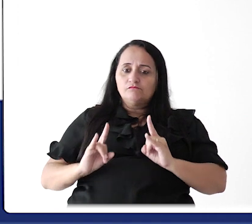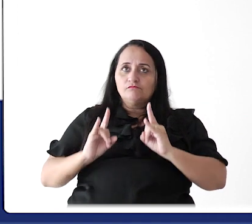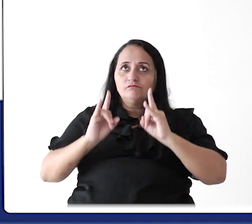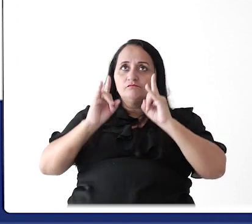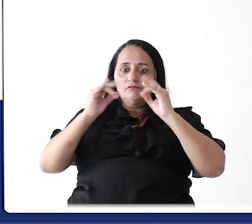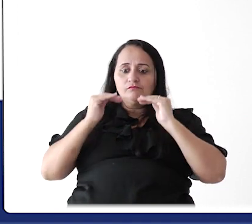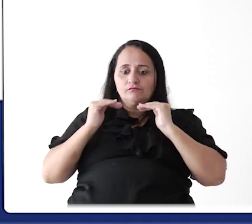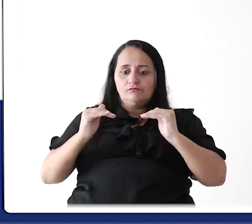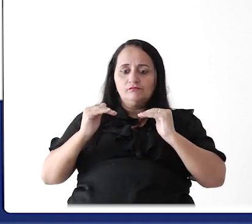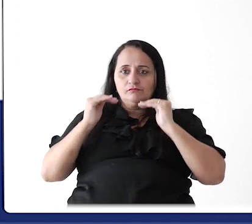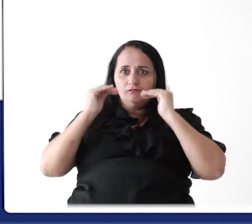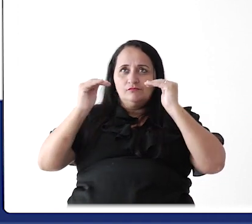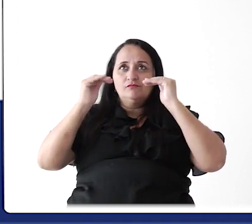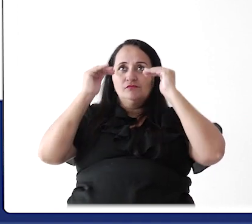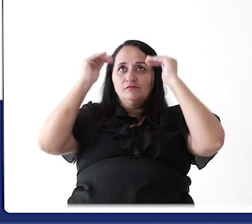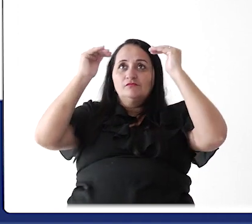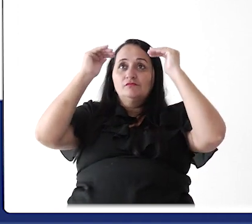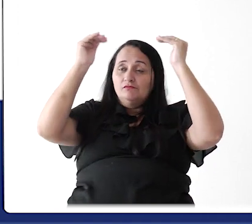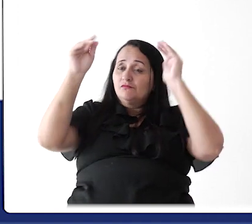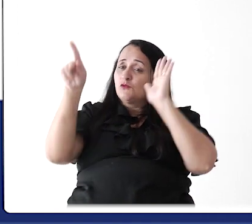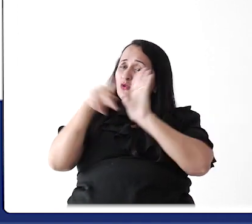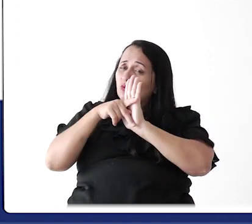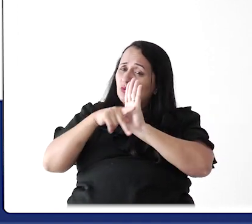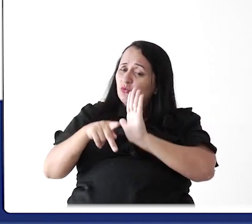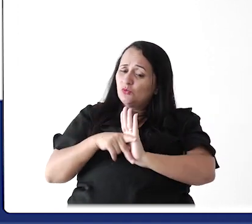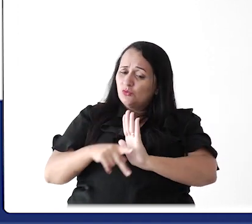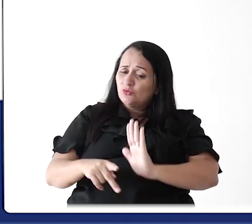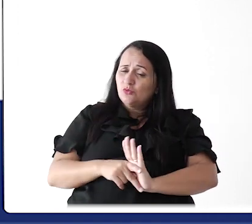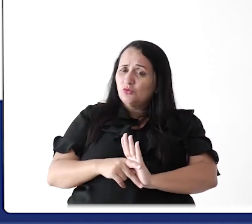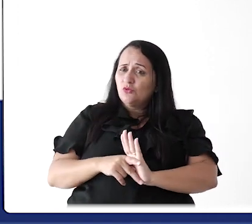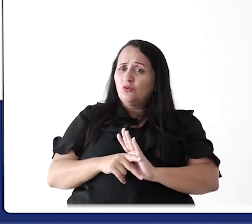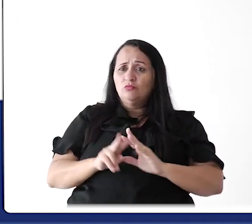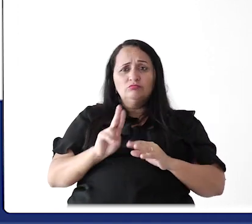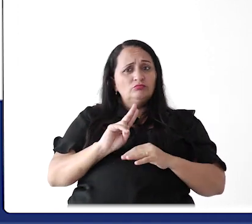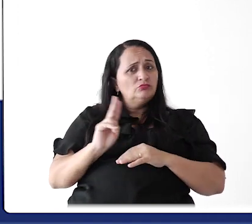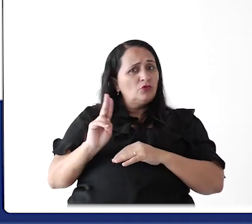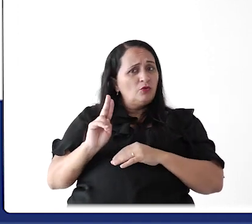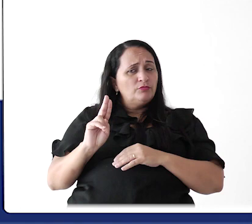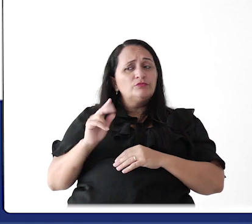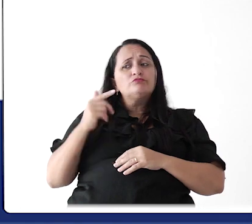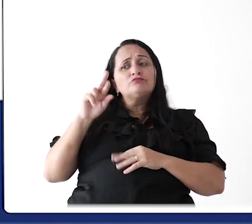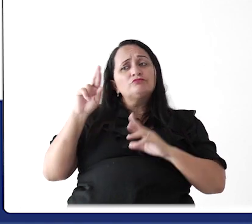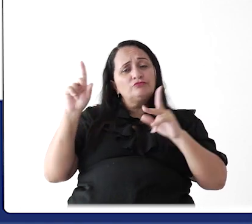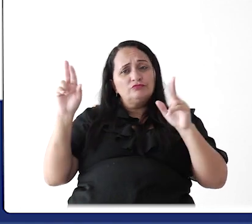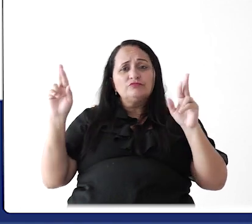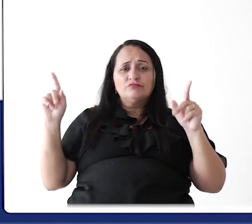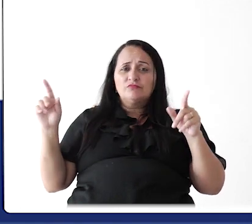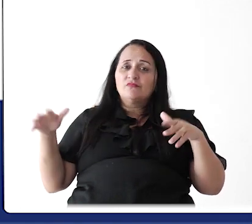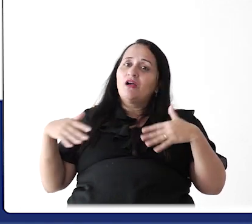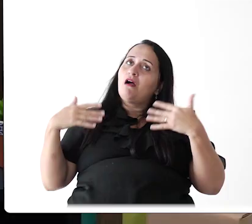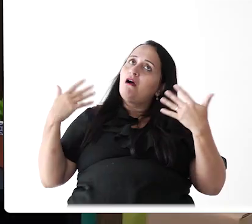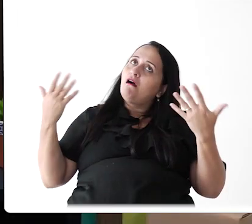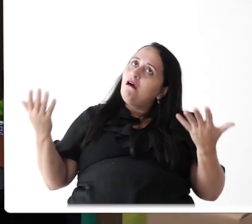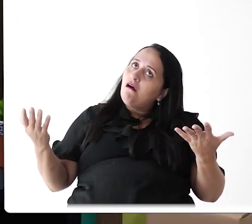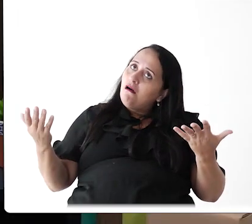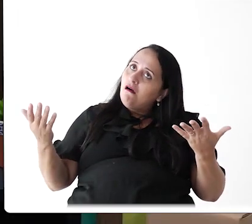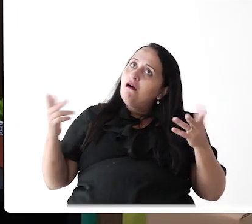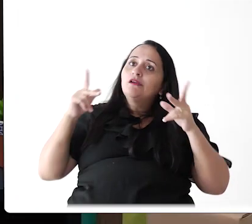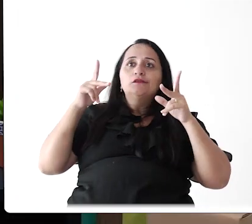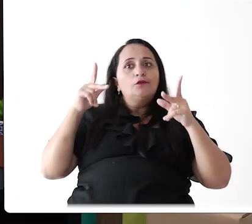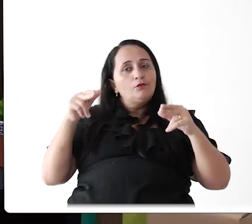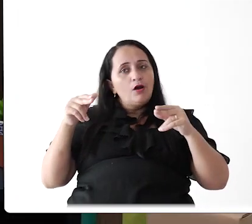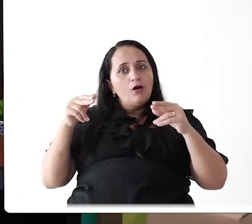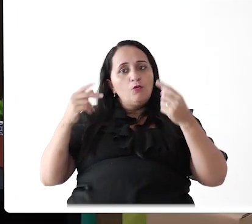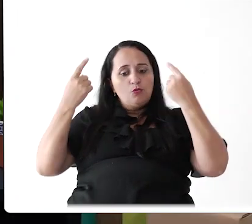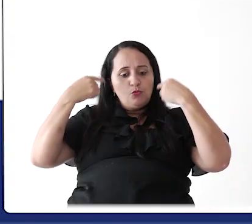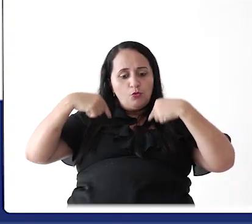diferente. Foi assim que Frankenstein Condomínio ganhou nome e sobrenome, como toda a gente. Acompanhe